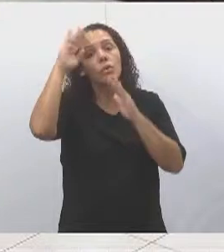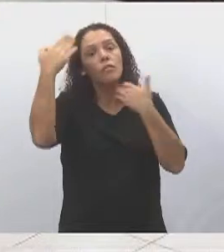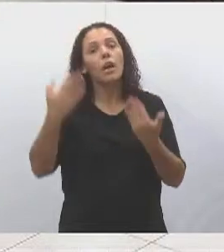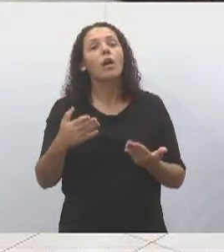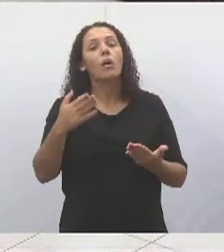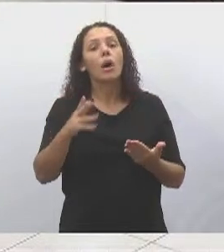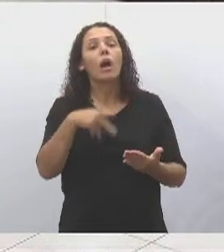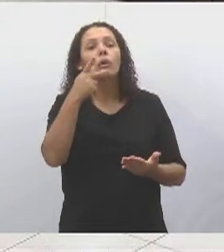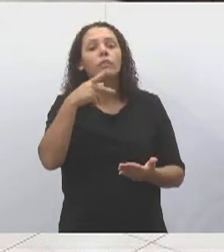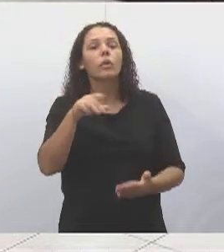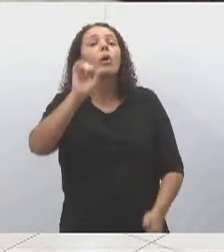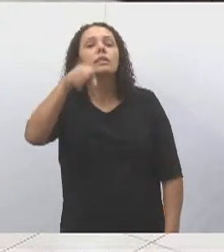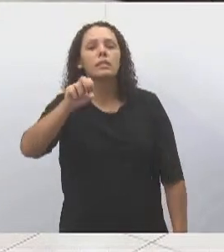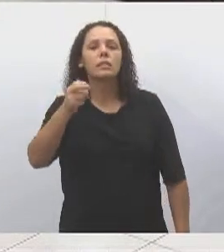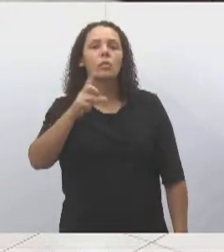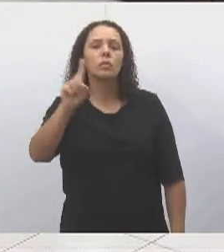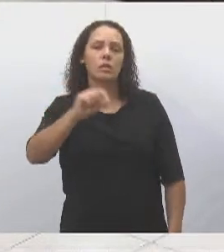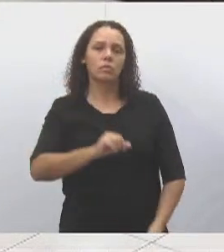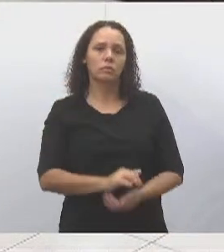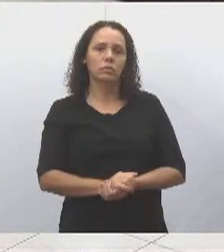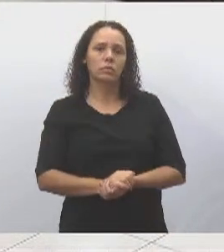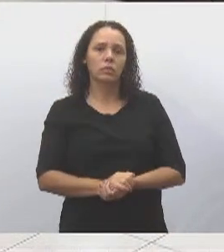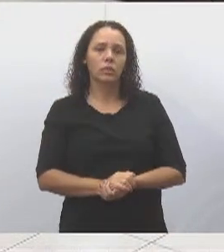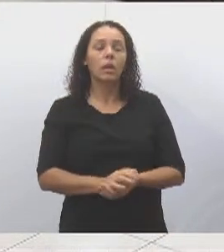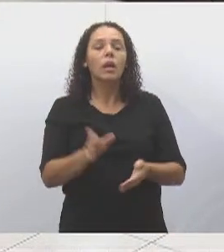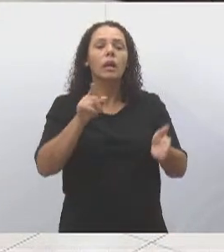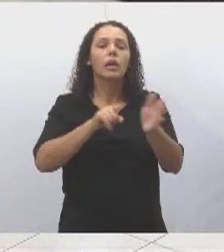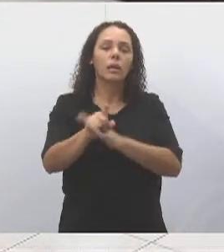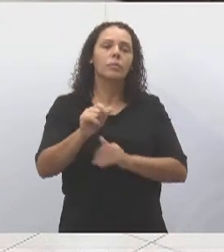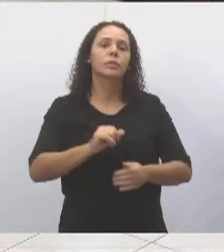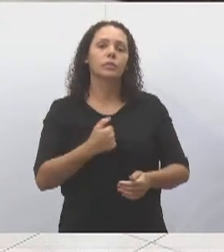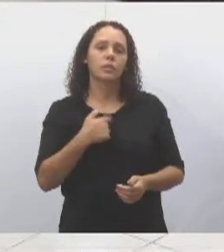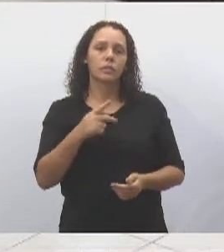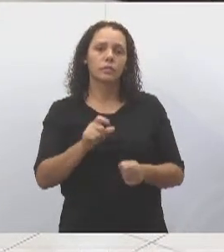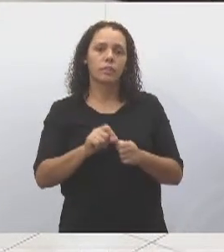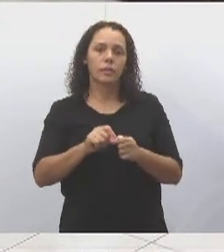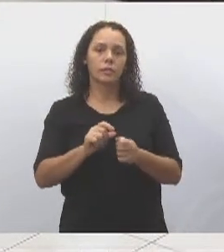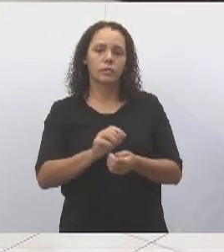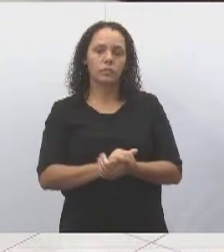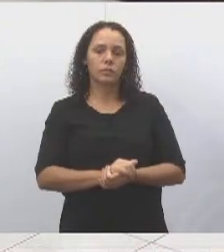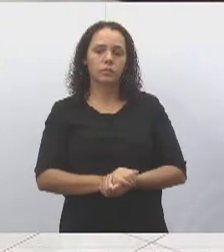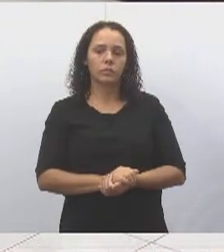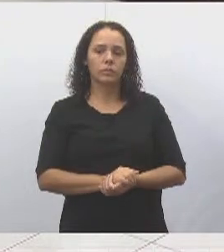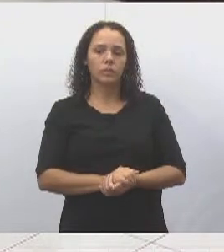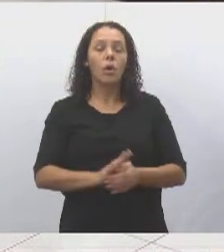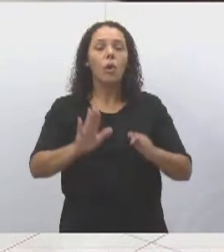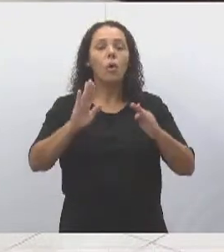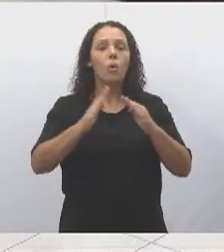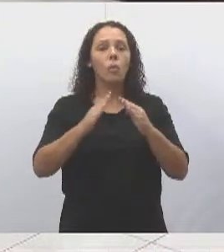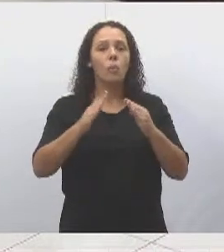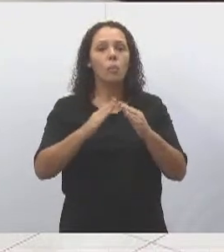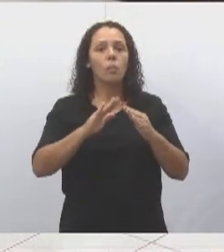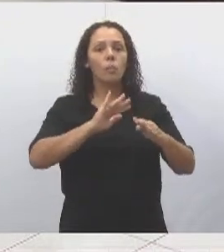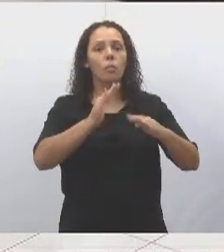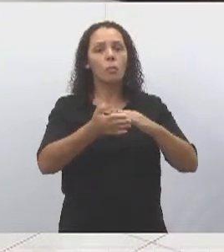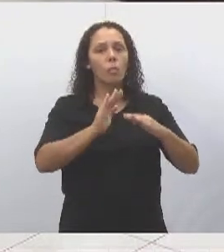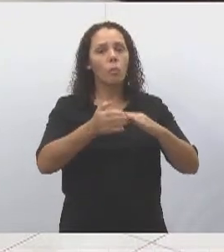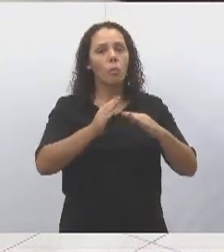ou não. Essa é a pergunta para o membro da Comissão de Orçamento. Porque o JAL acordou, o JAL